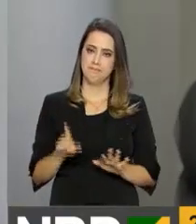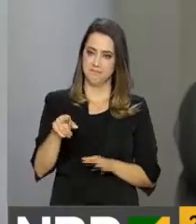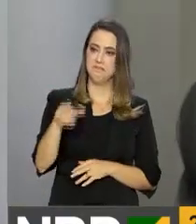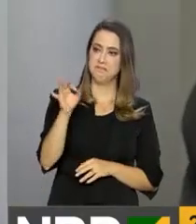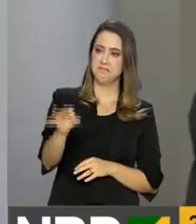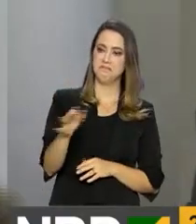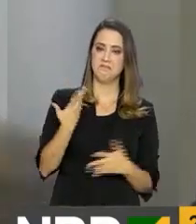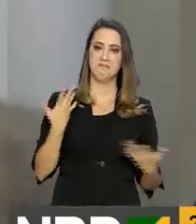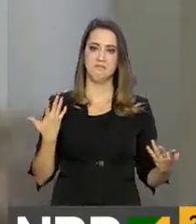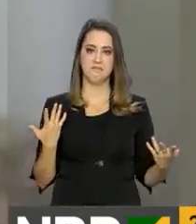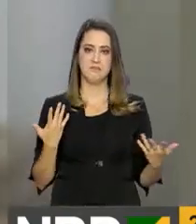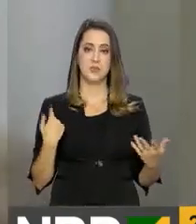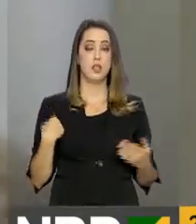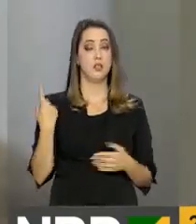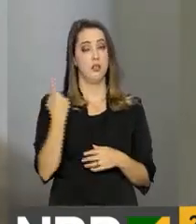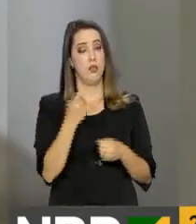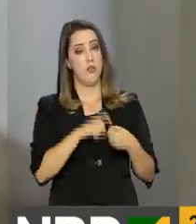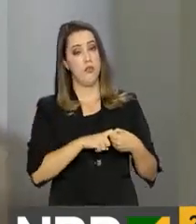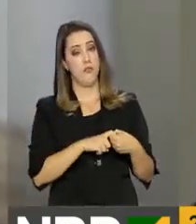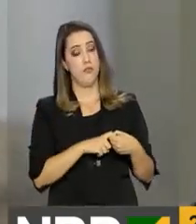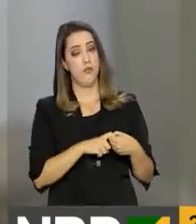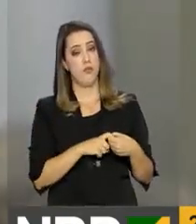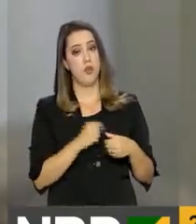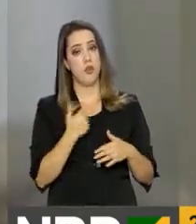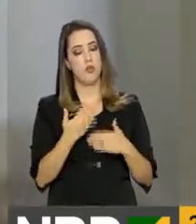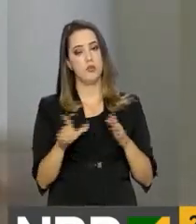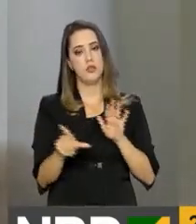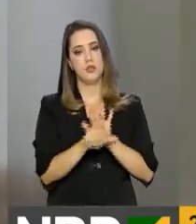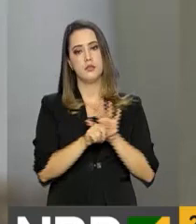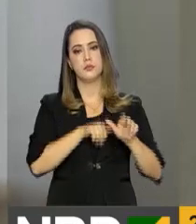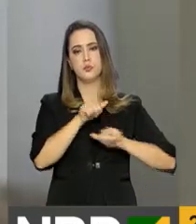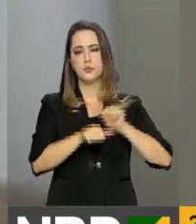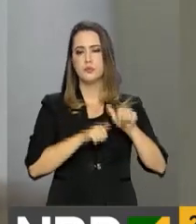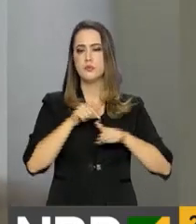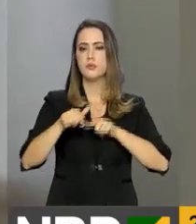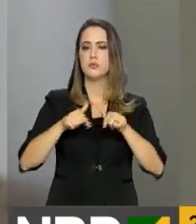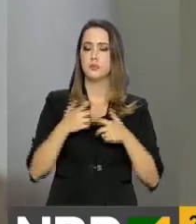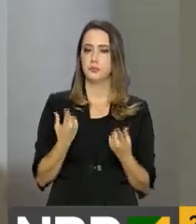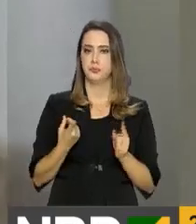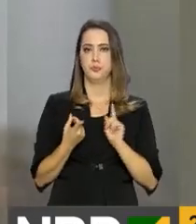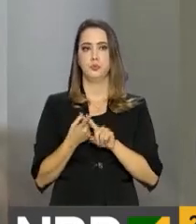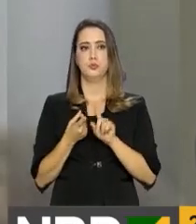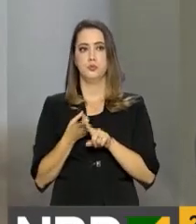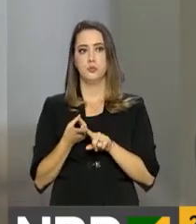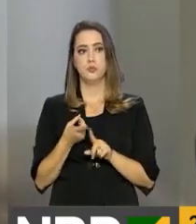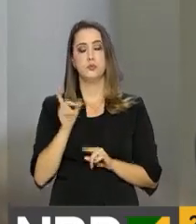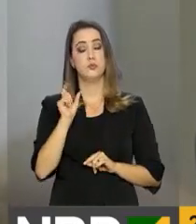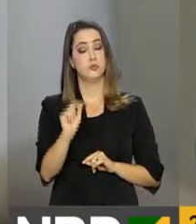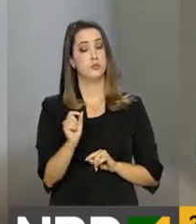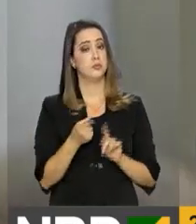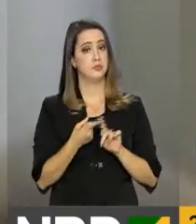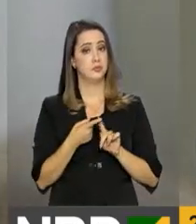bom, volto eu à modernização trabalhista. Como é que foi feita a modernização trabalhista? Primeiro, com